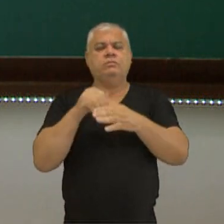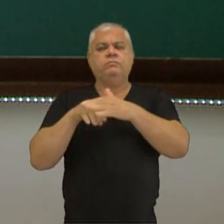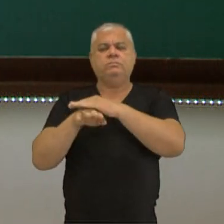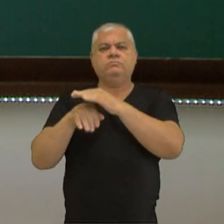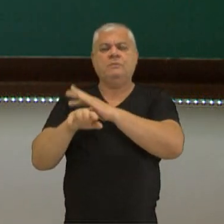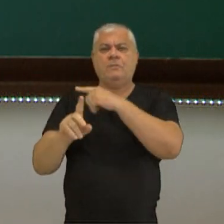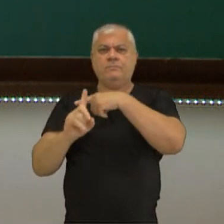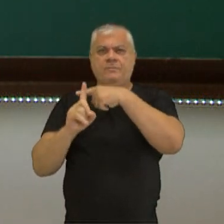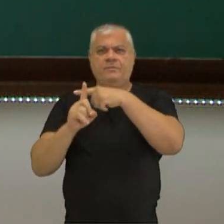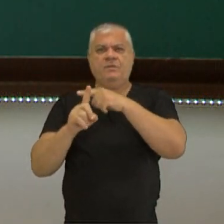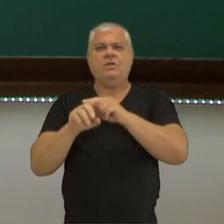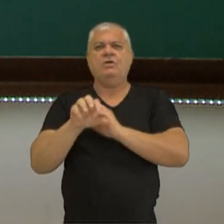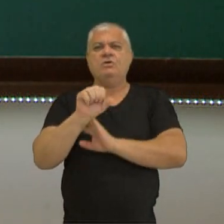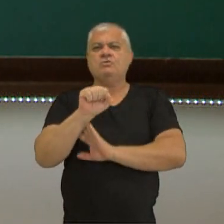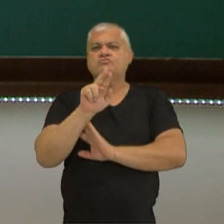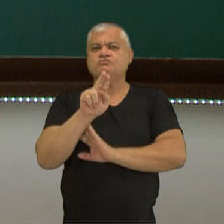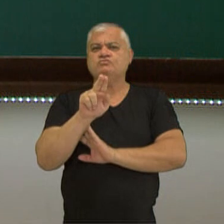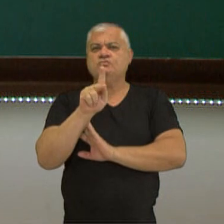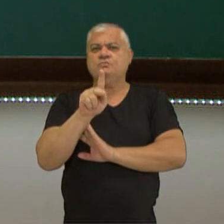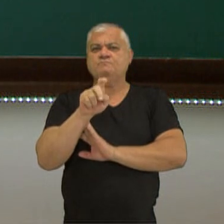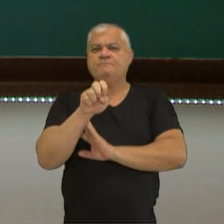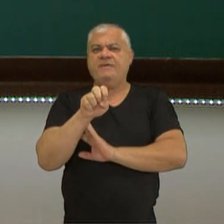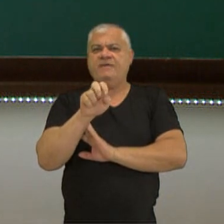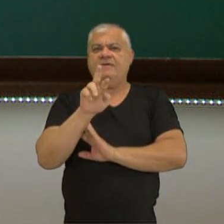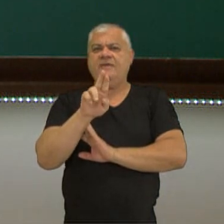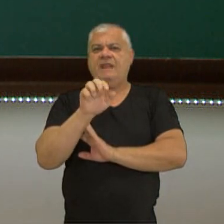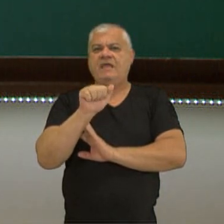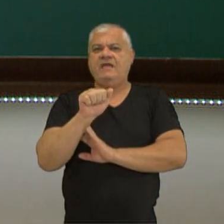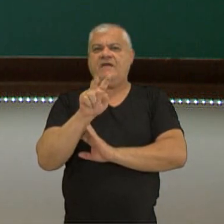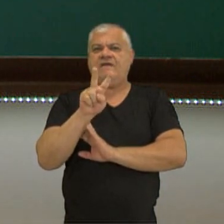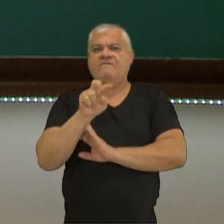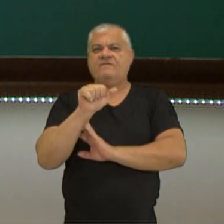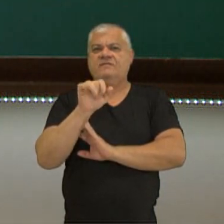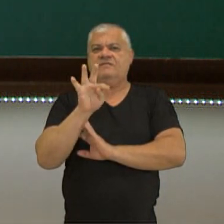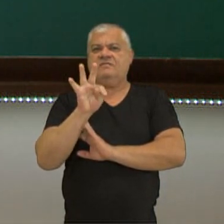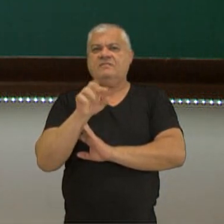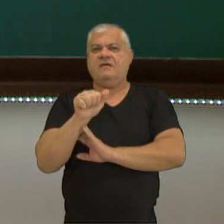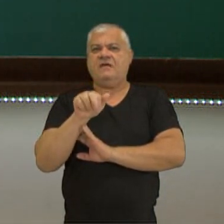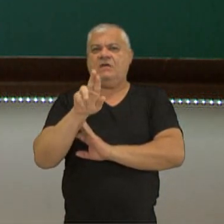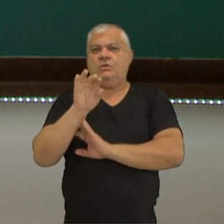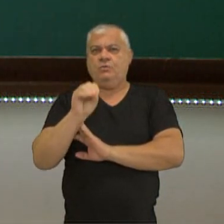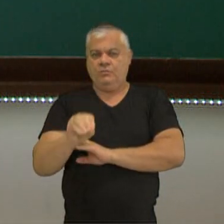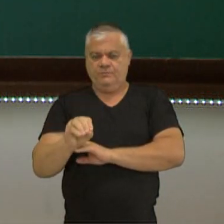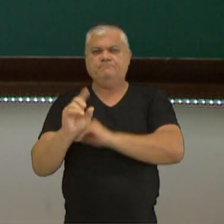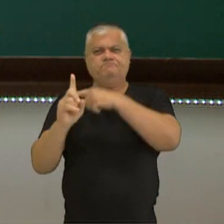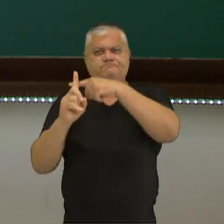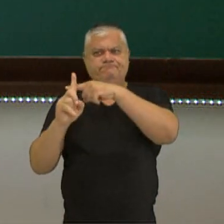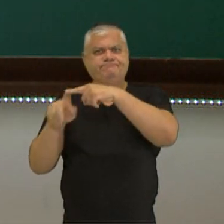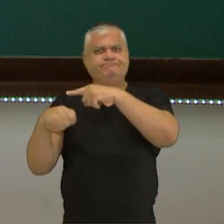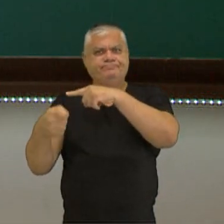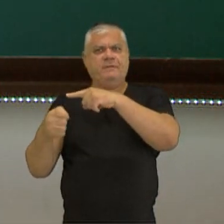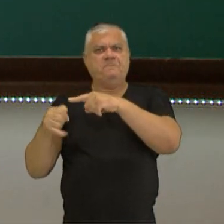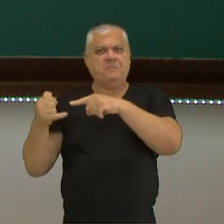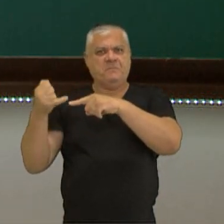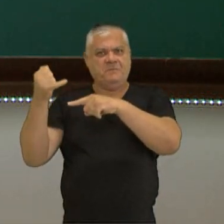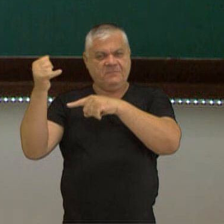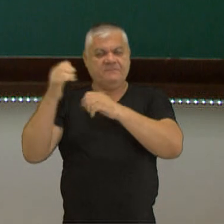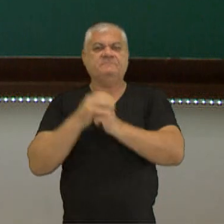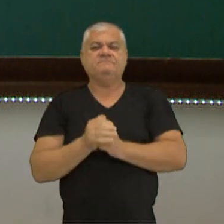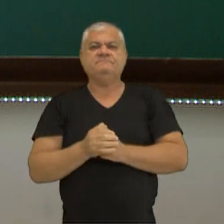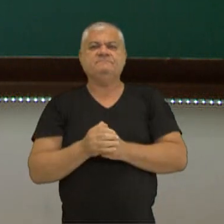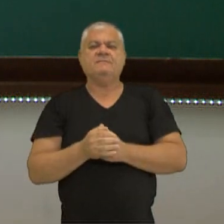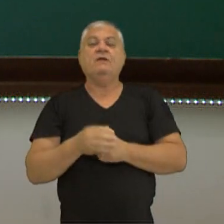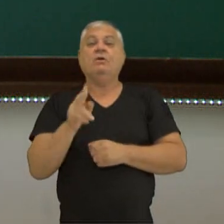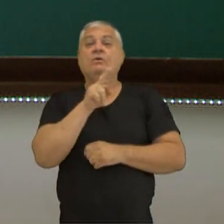e vamos ver possibilidades que a gente pode utilizar desse superávit, como que a gente pode aplicar esse conteúdo. Eu sou o